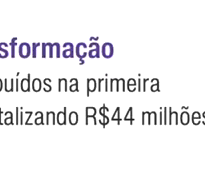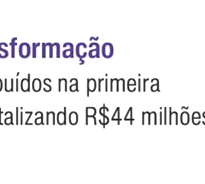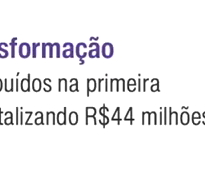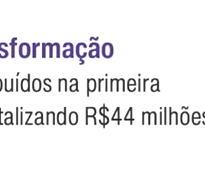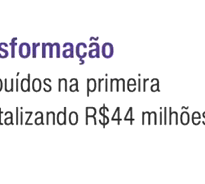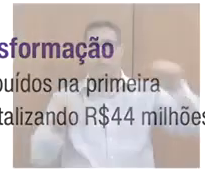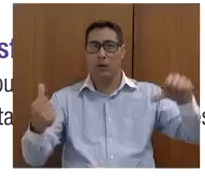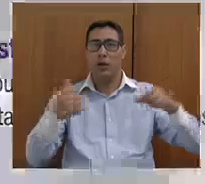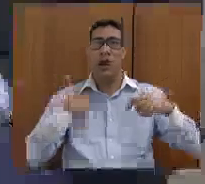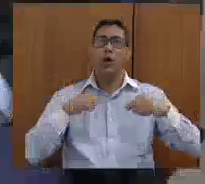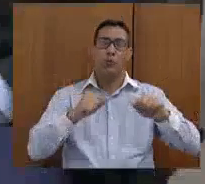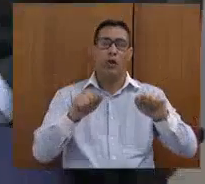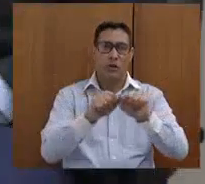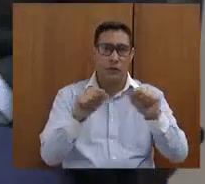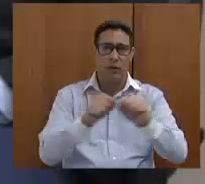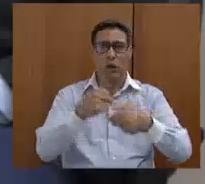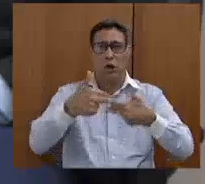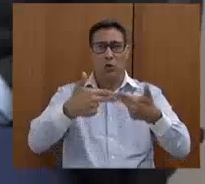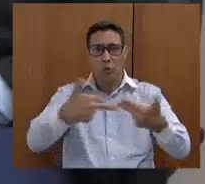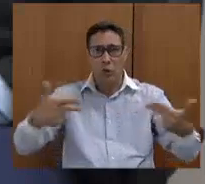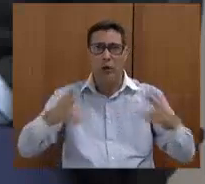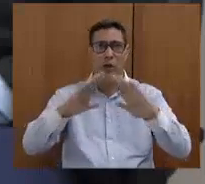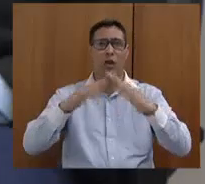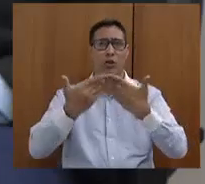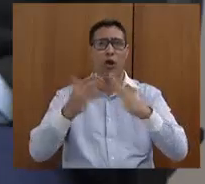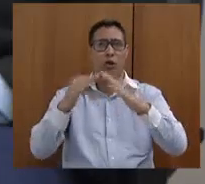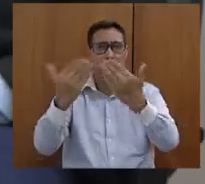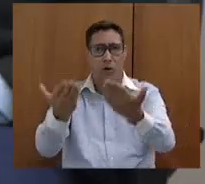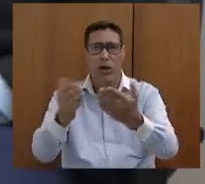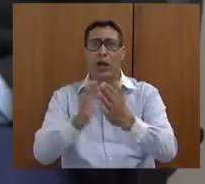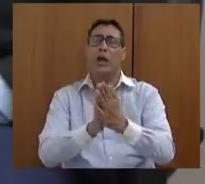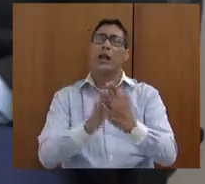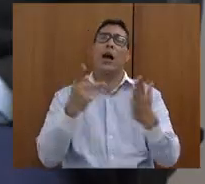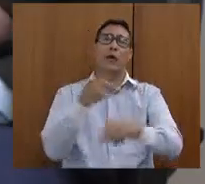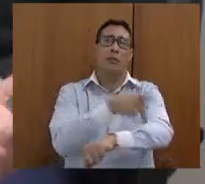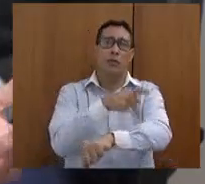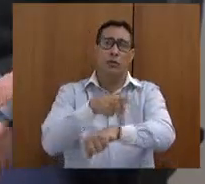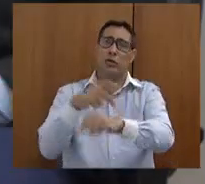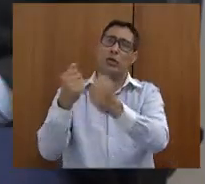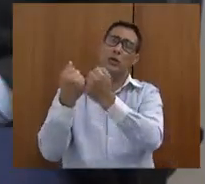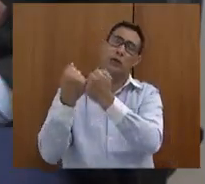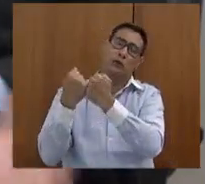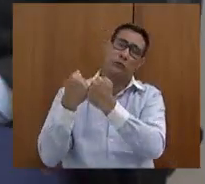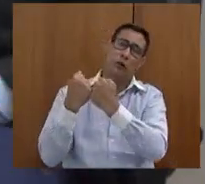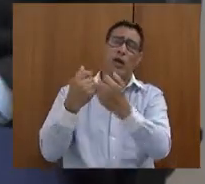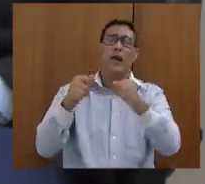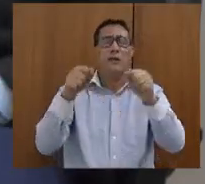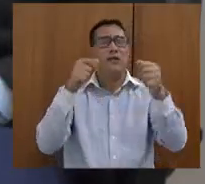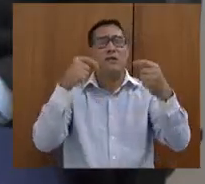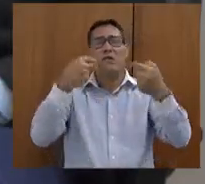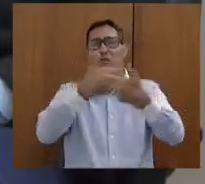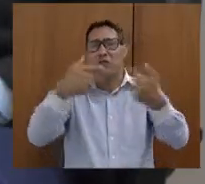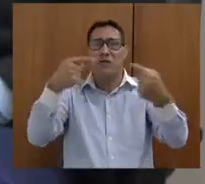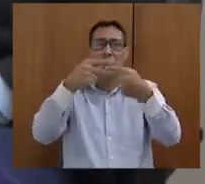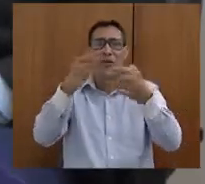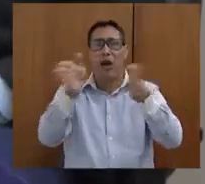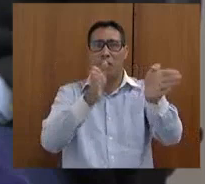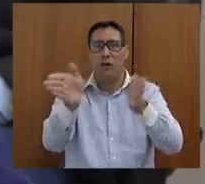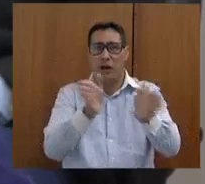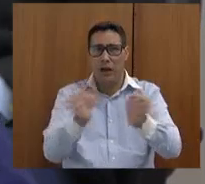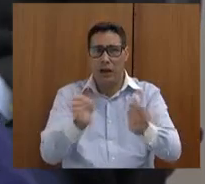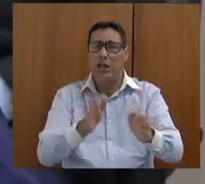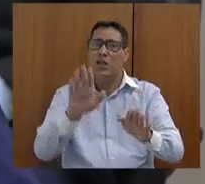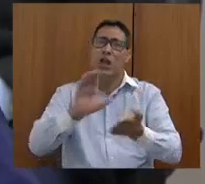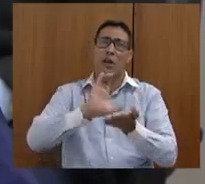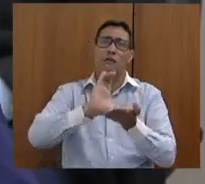pedagógicas essa classe ações pedagógicas voltadas para diversas áreas já investimos 44